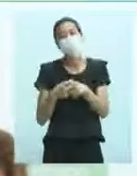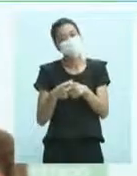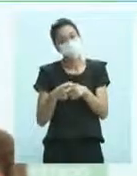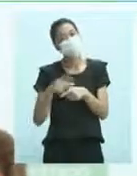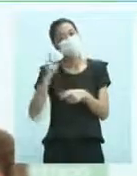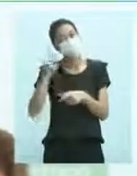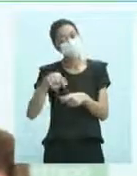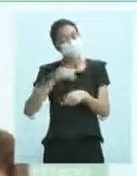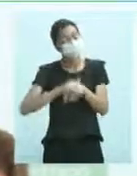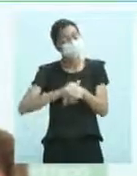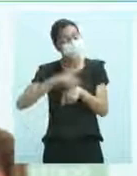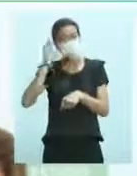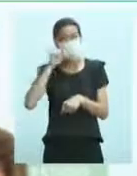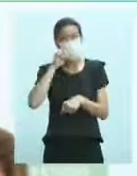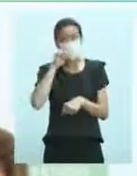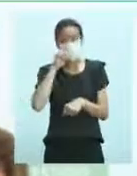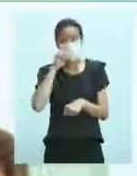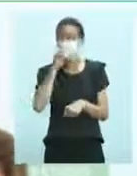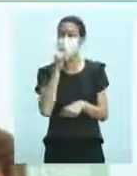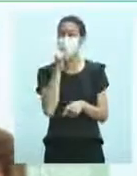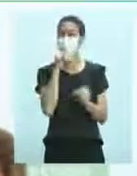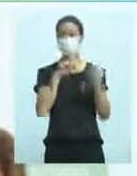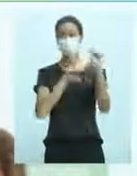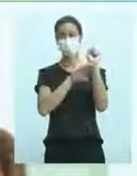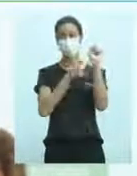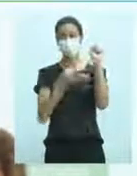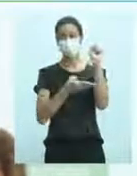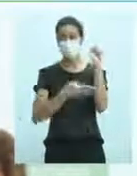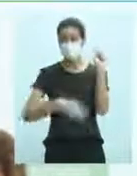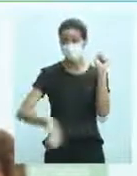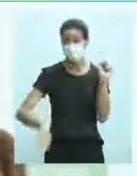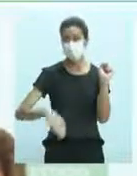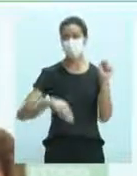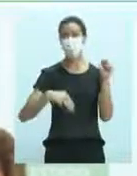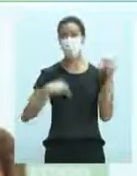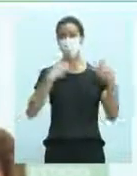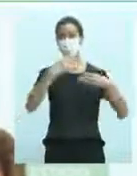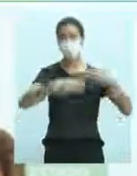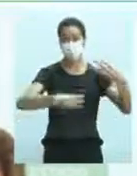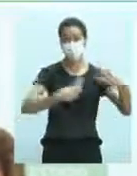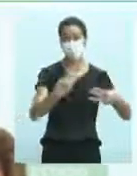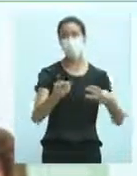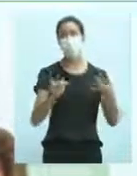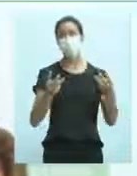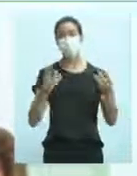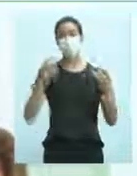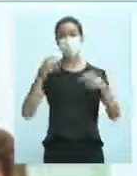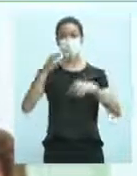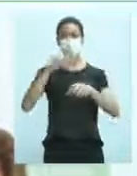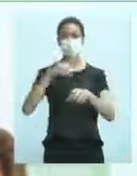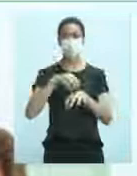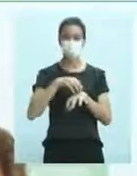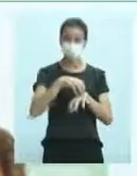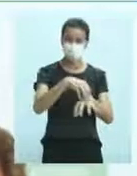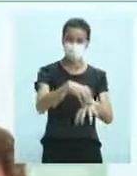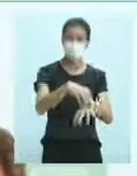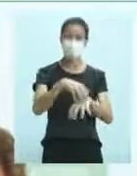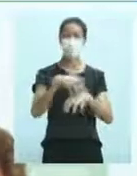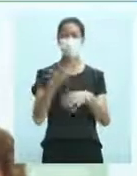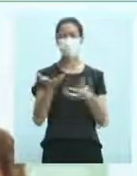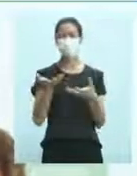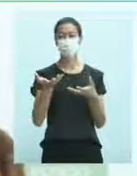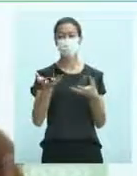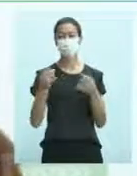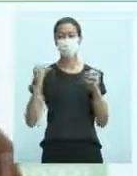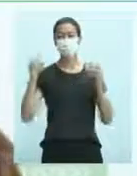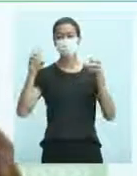tempo o separam do sul nova andradina alcinópolis paraíso das águas selvíria